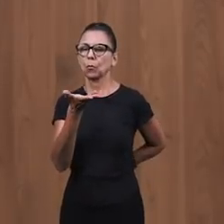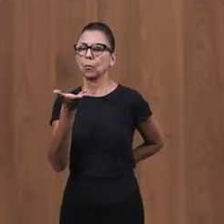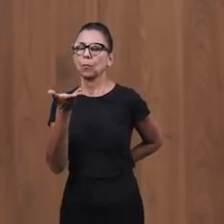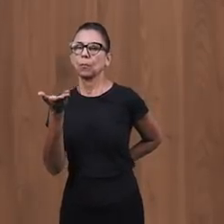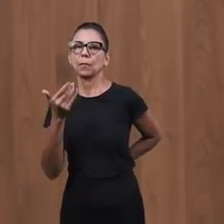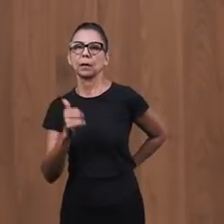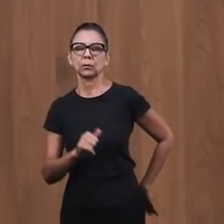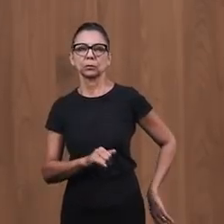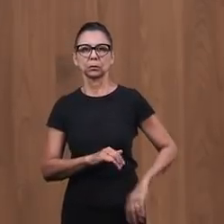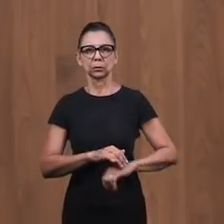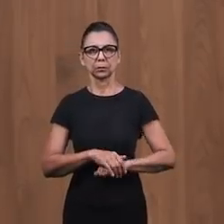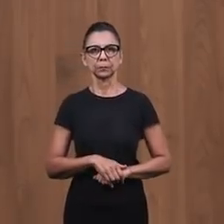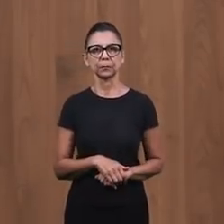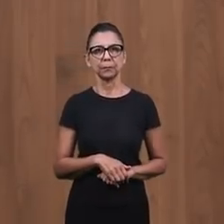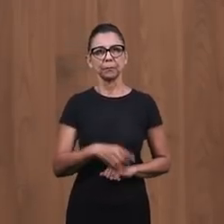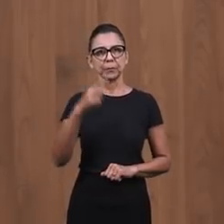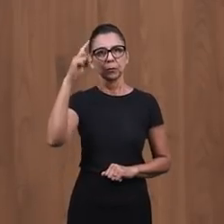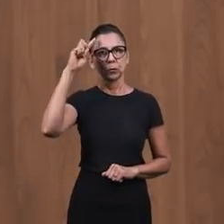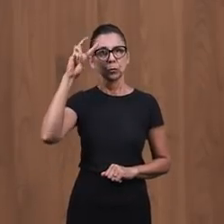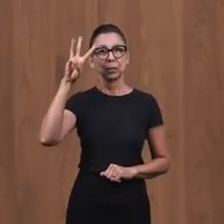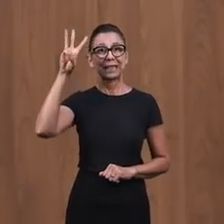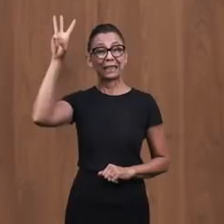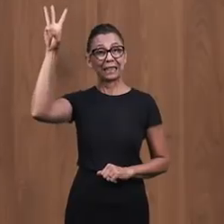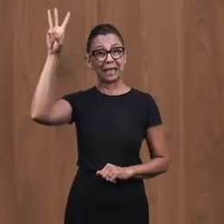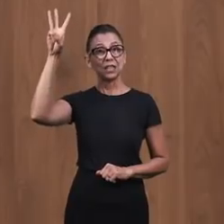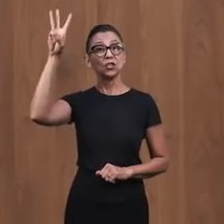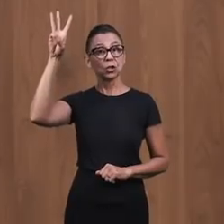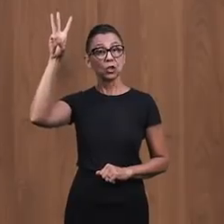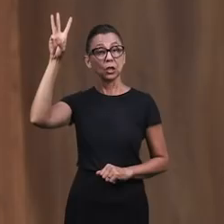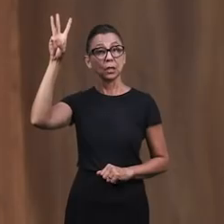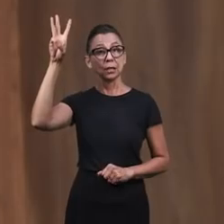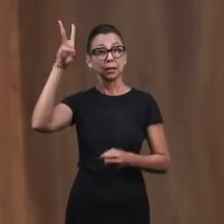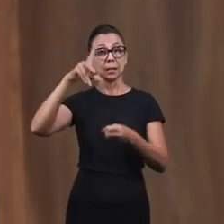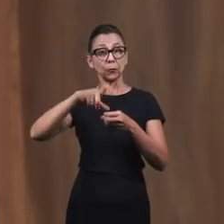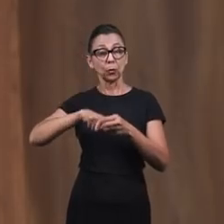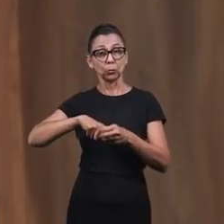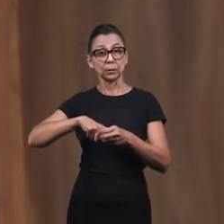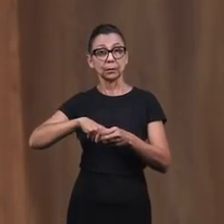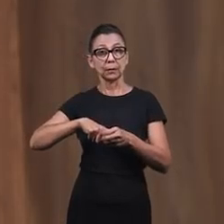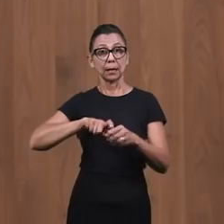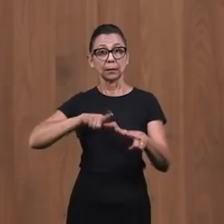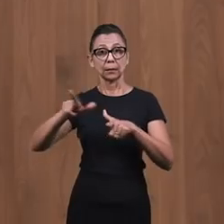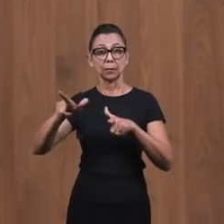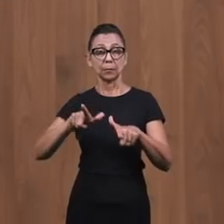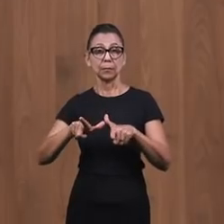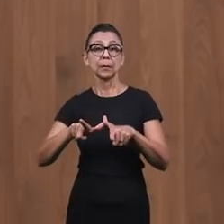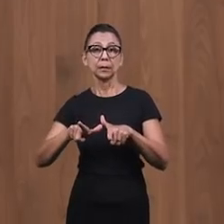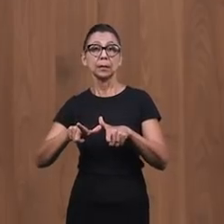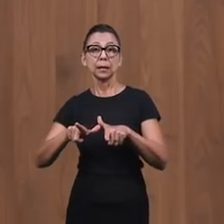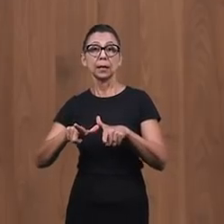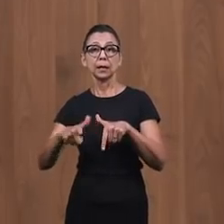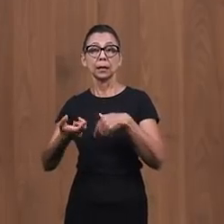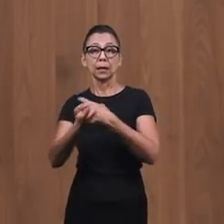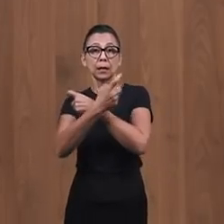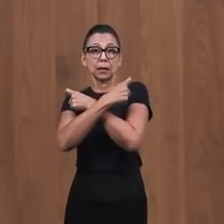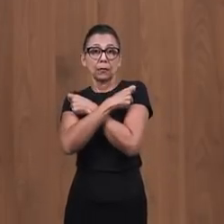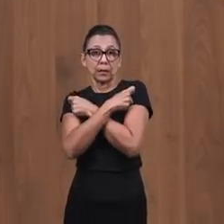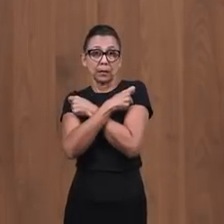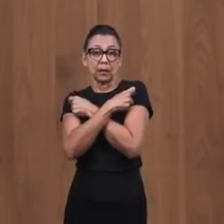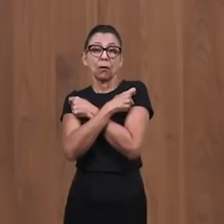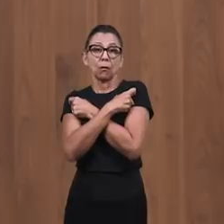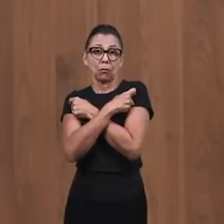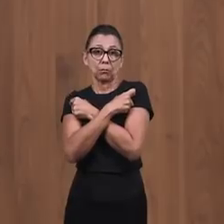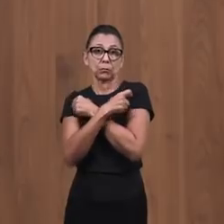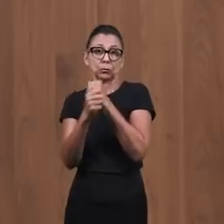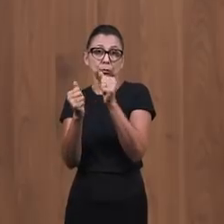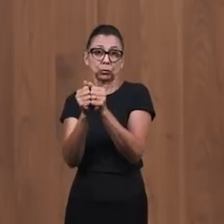copeiro, entregaria em 3 dias o copo na mão de Faraó. O sonho